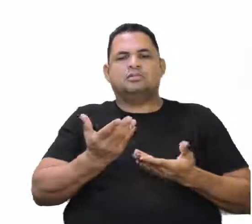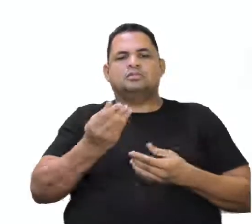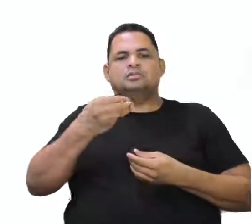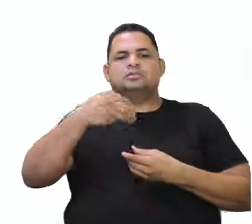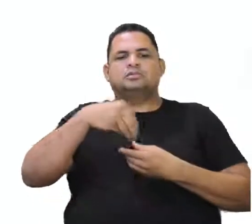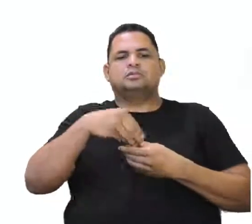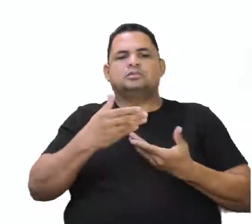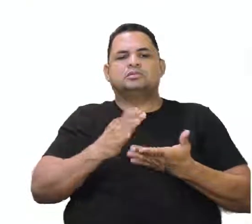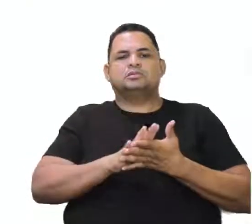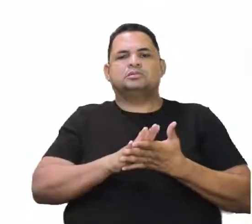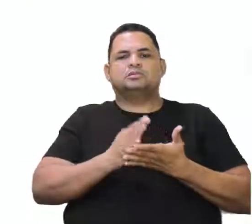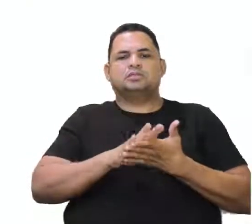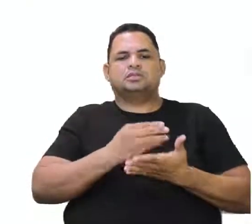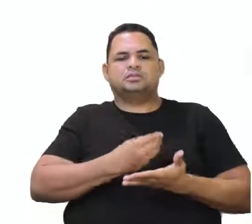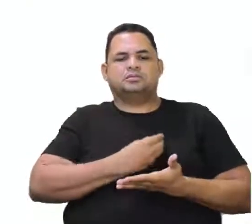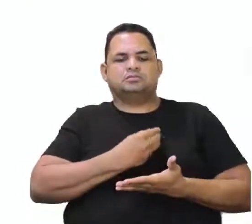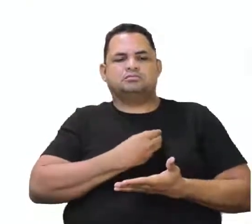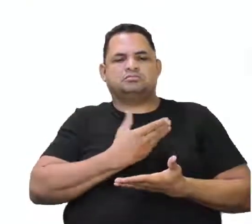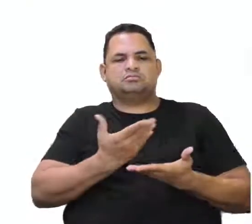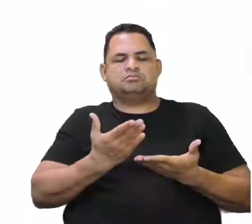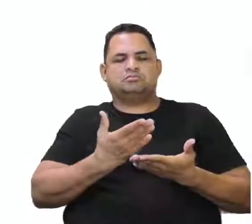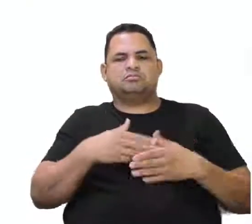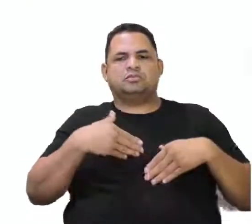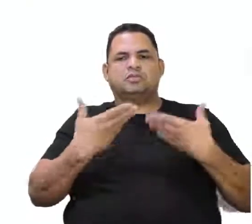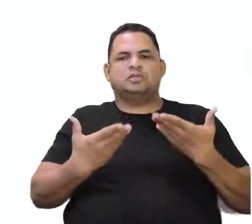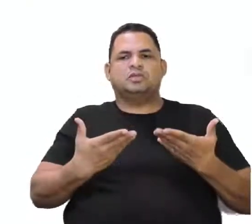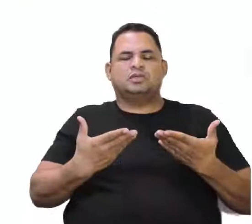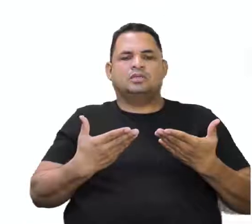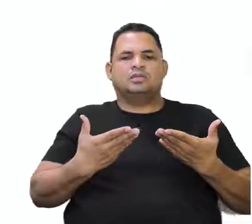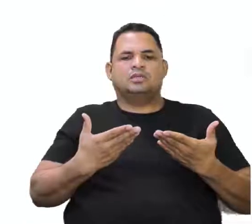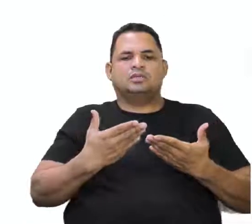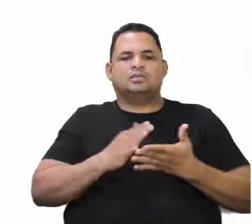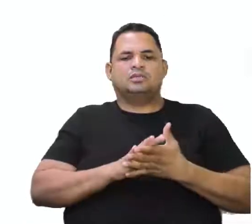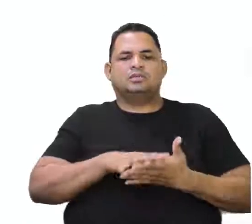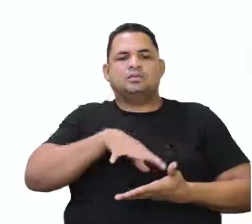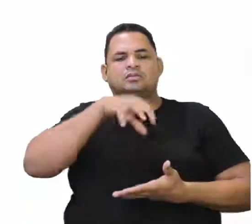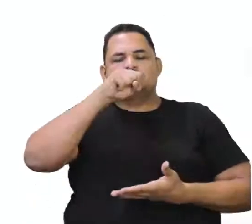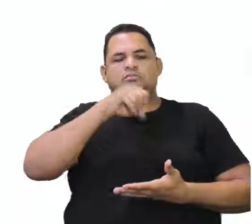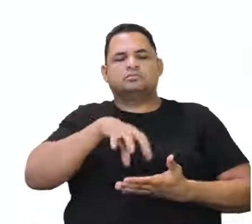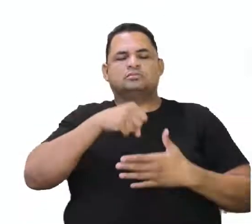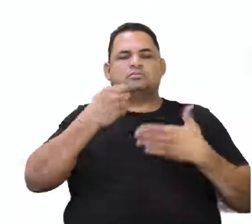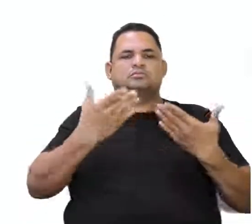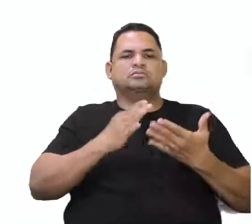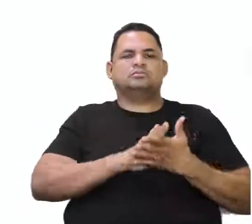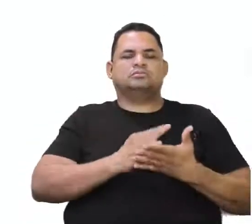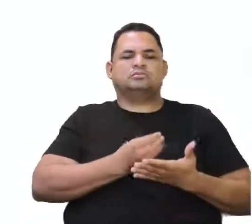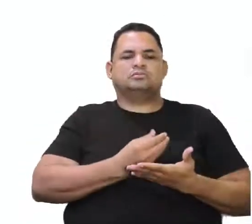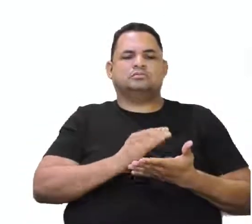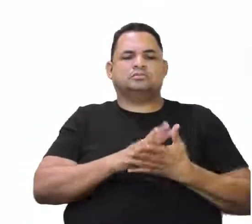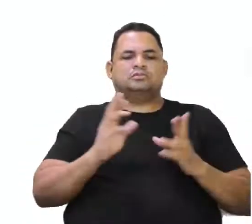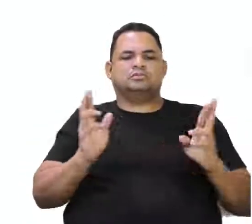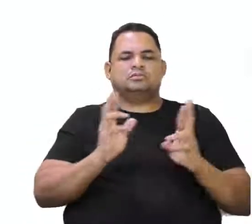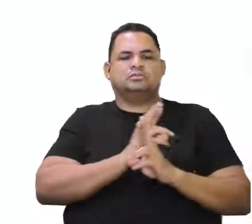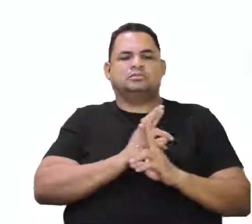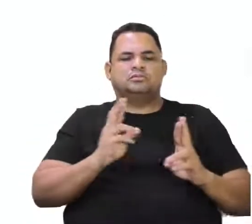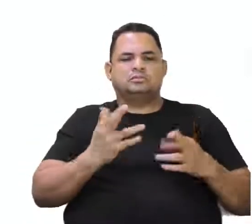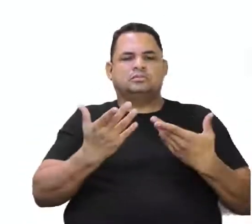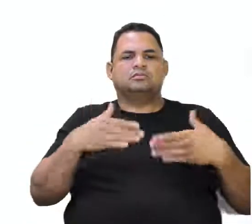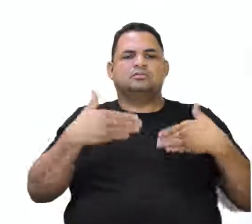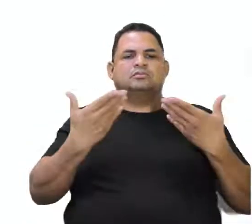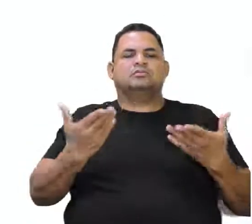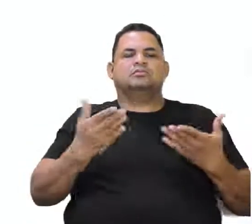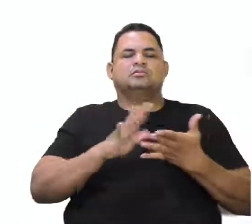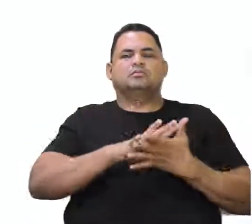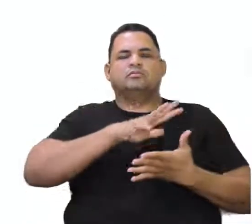dos componentes de um organismo vivo. Quando esses organismos respiram, está se trocando essa relação. Quando